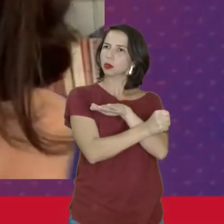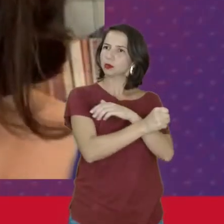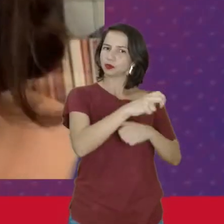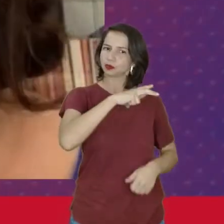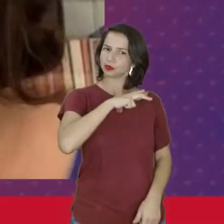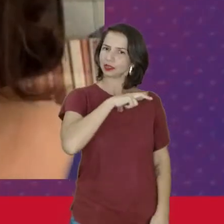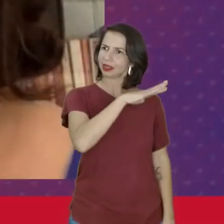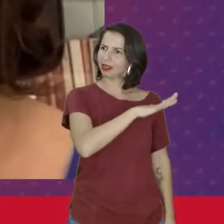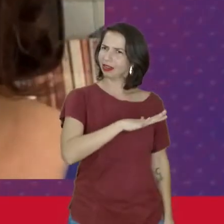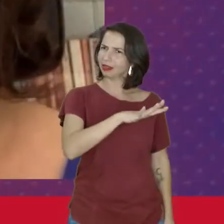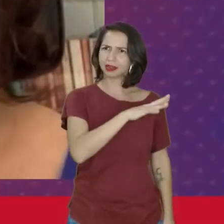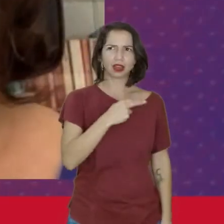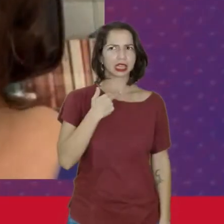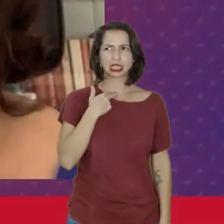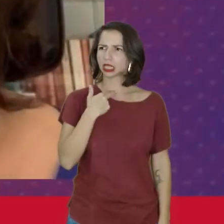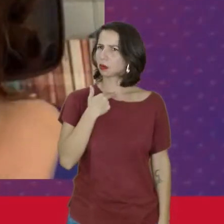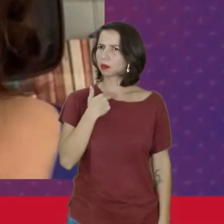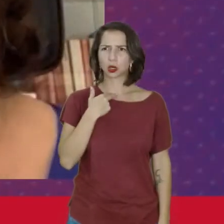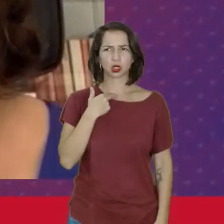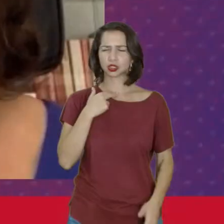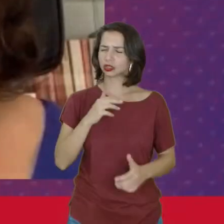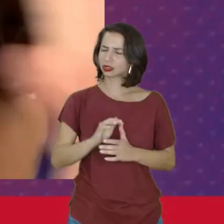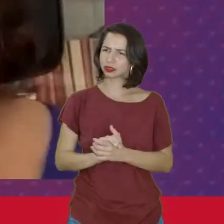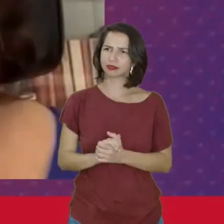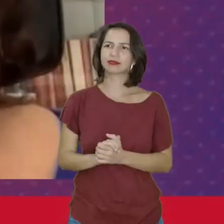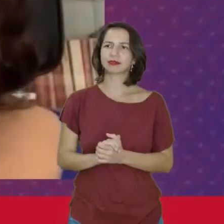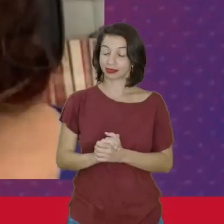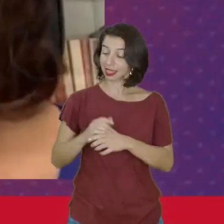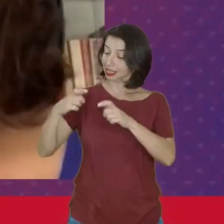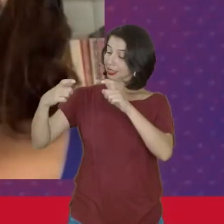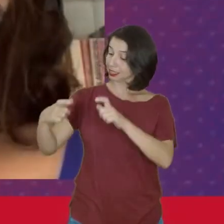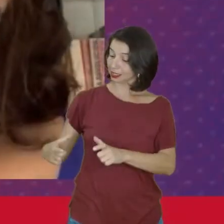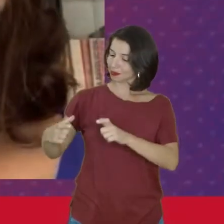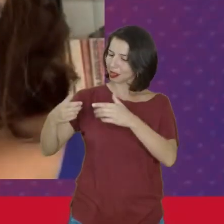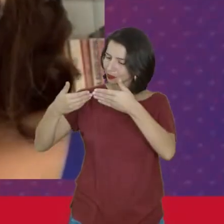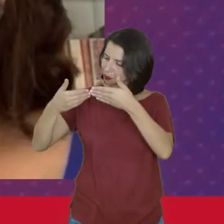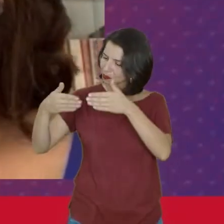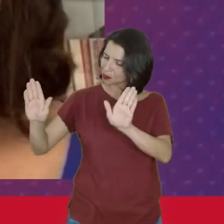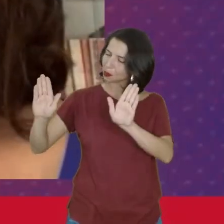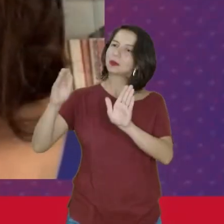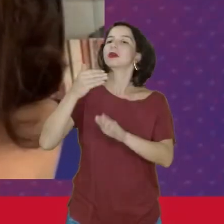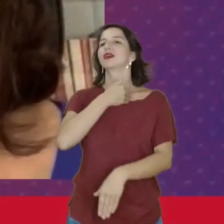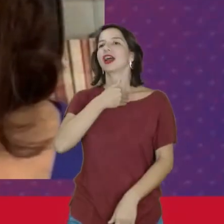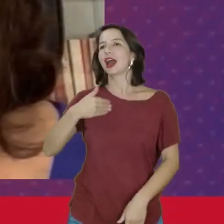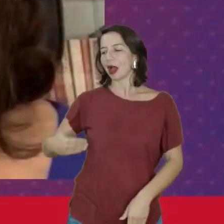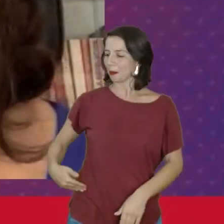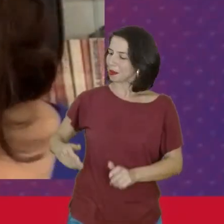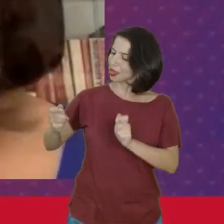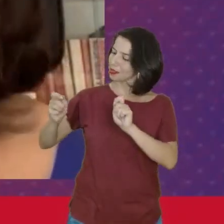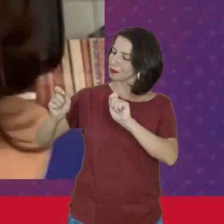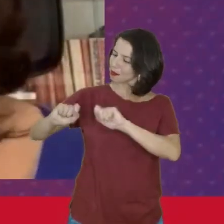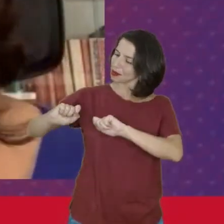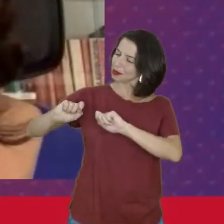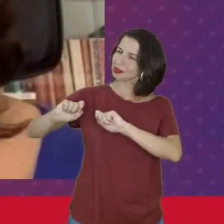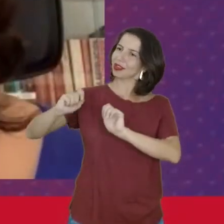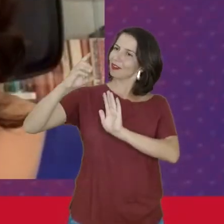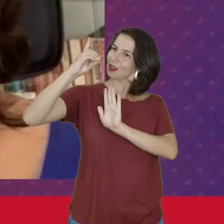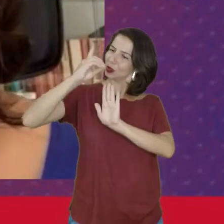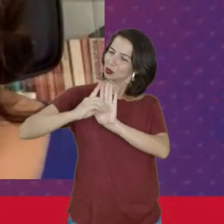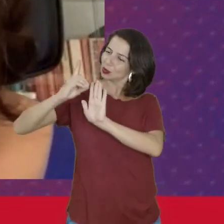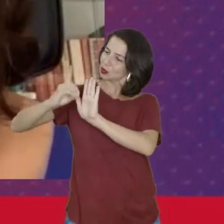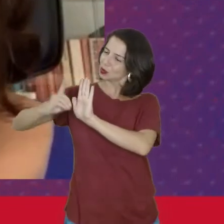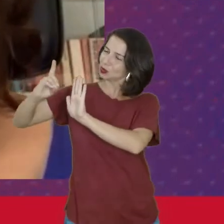espaço público, exercitar todos esses direitos aos quais nós nos referimos